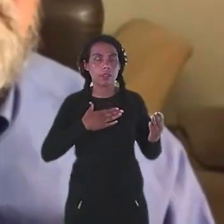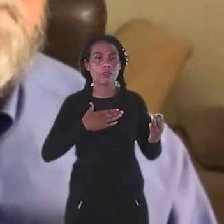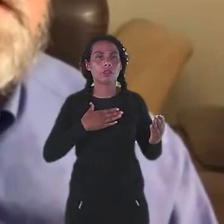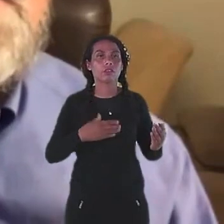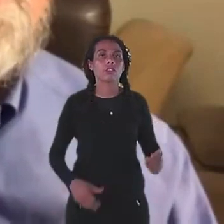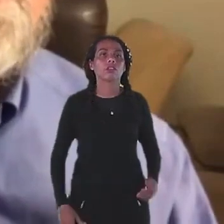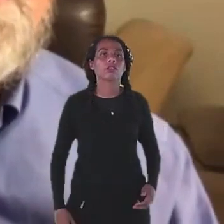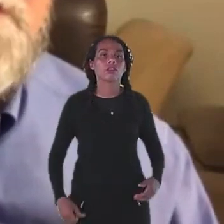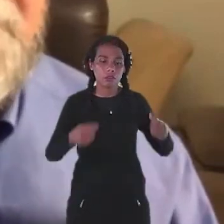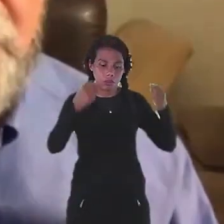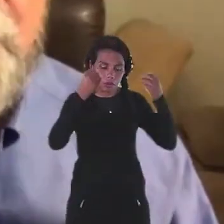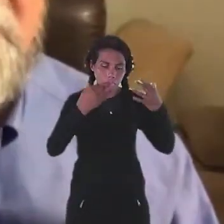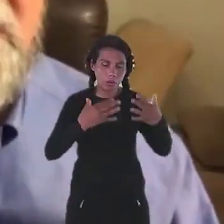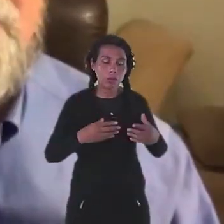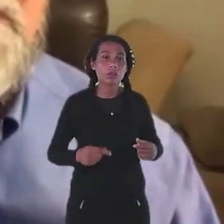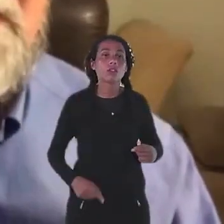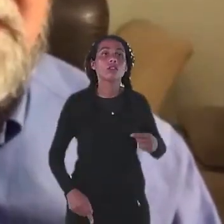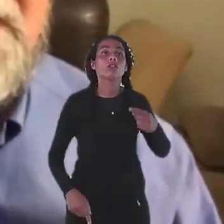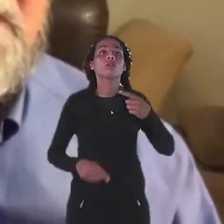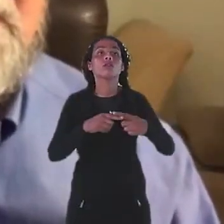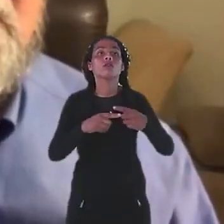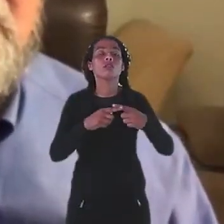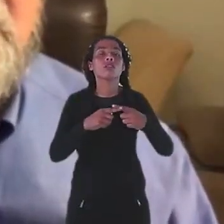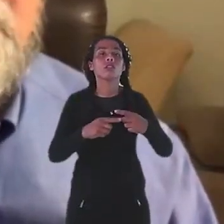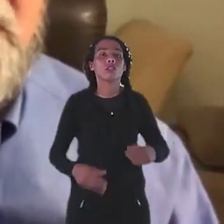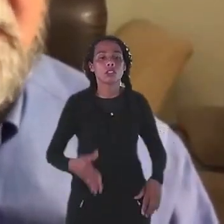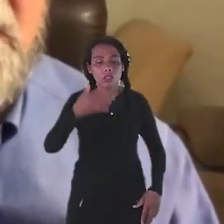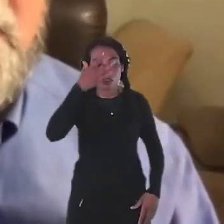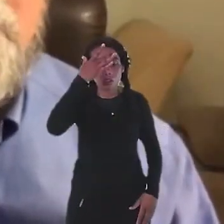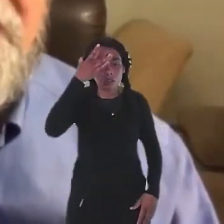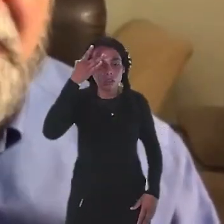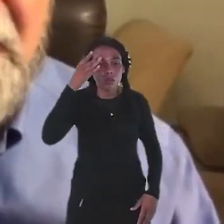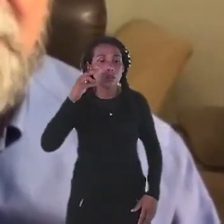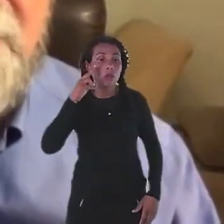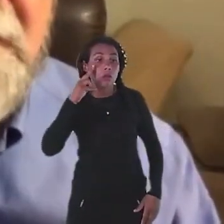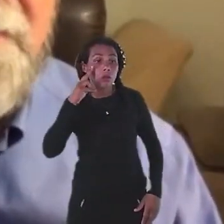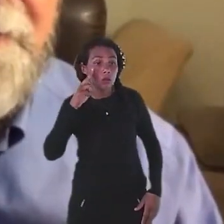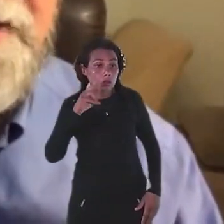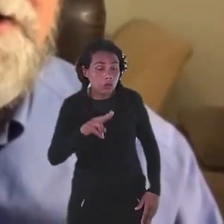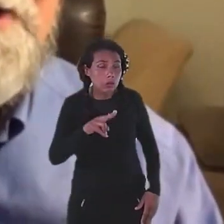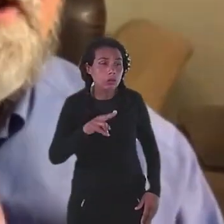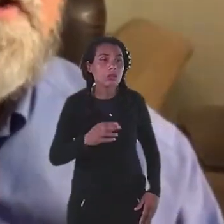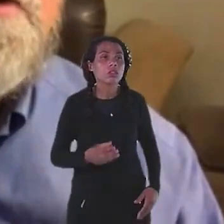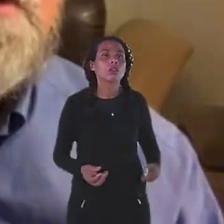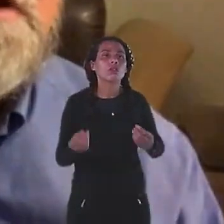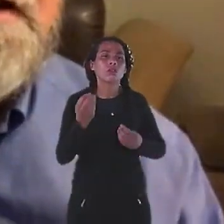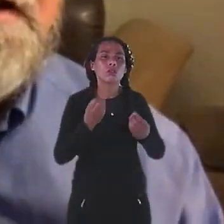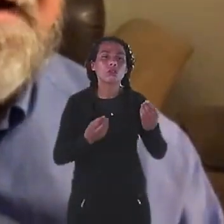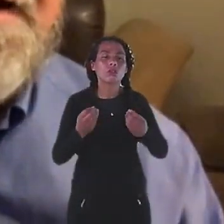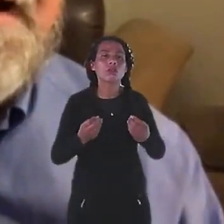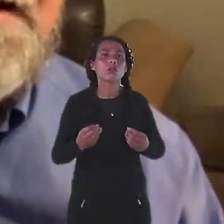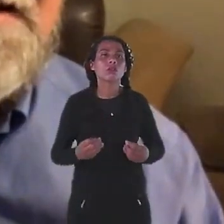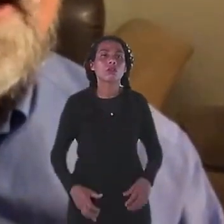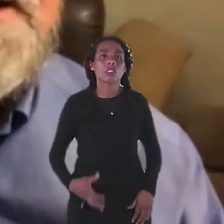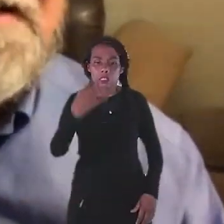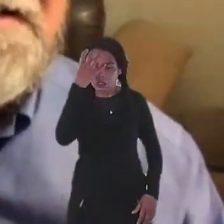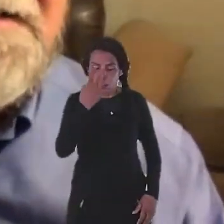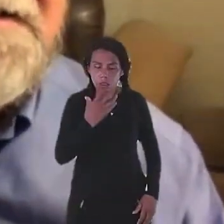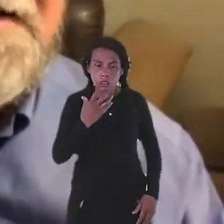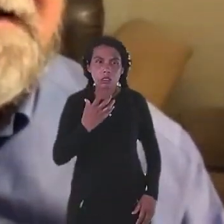desses comportamentos virtualmente suicidas, né? Porque o cérebro humano foi induzido